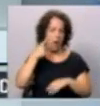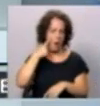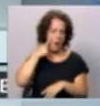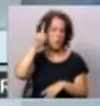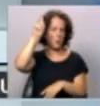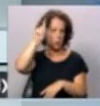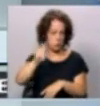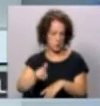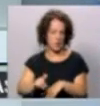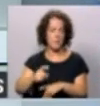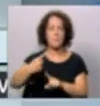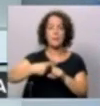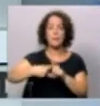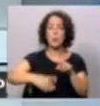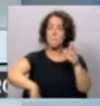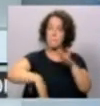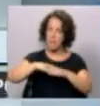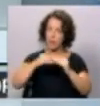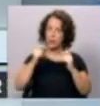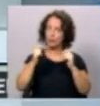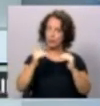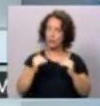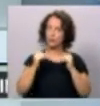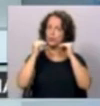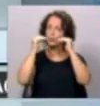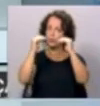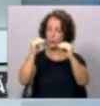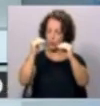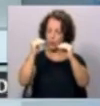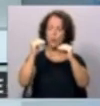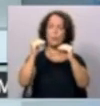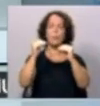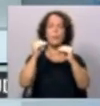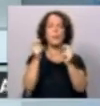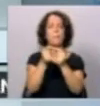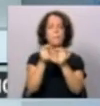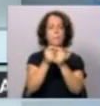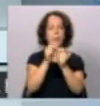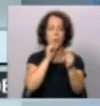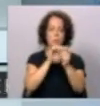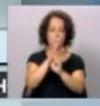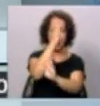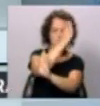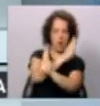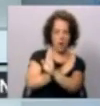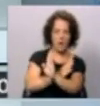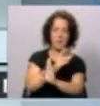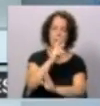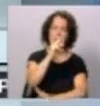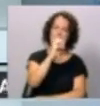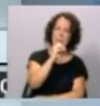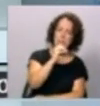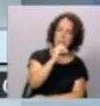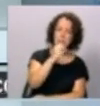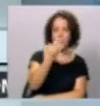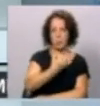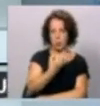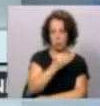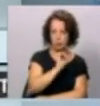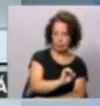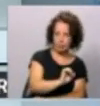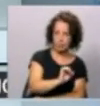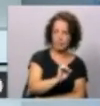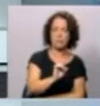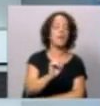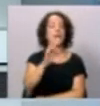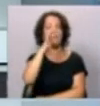as temperaturas máximas em subida, sobretudo nas regiões do litoral, onde se prevêem valores da ordem dos 30 graus, quer para o Porto, quer para Viana